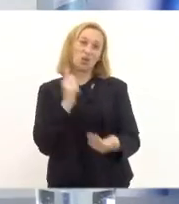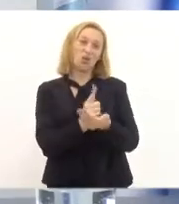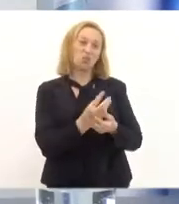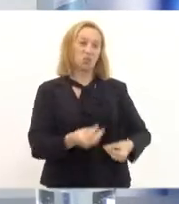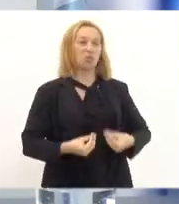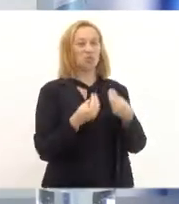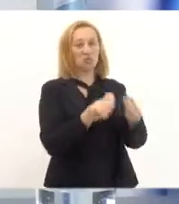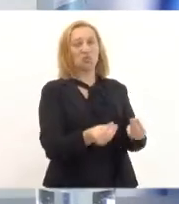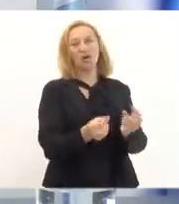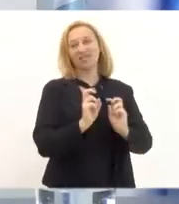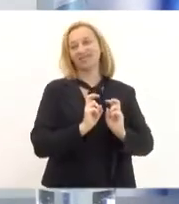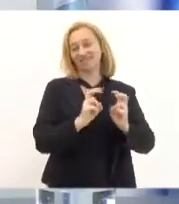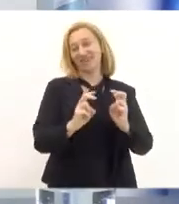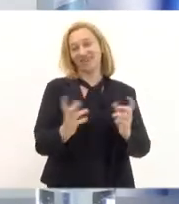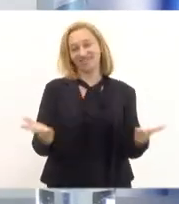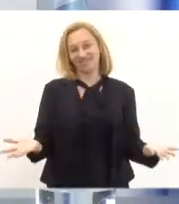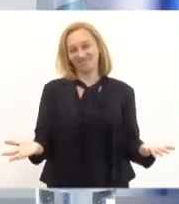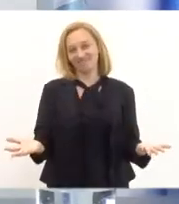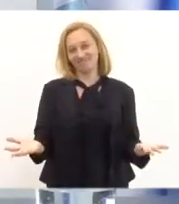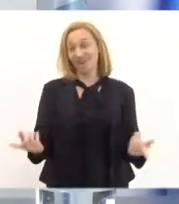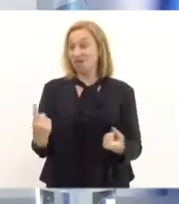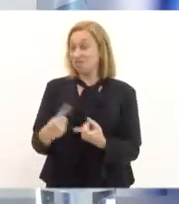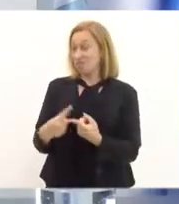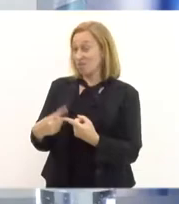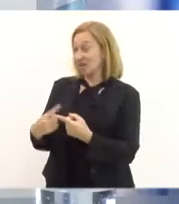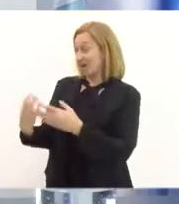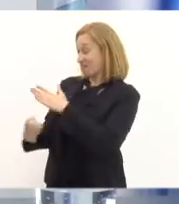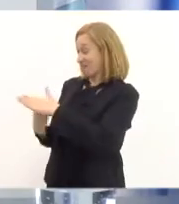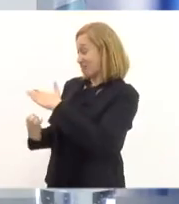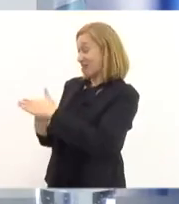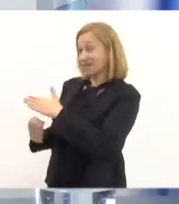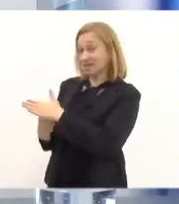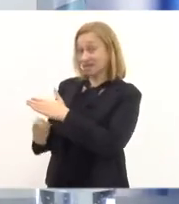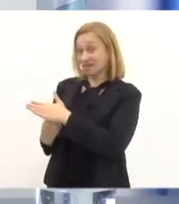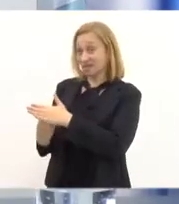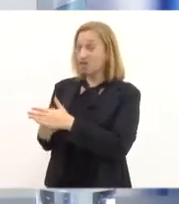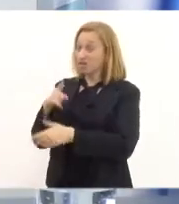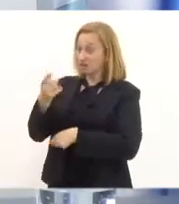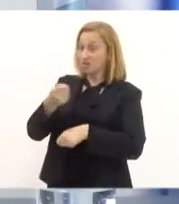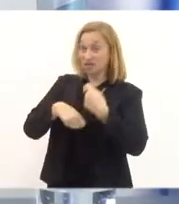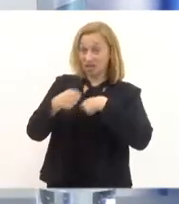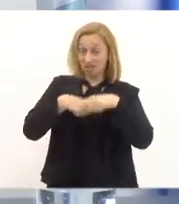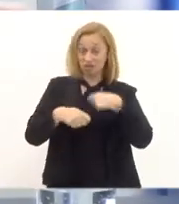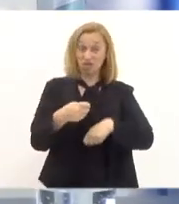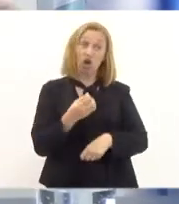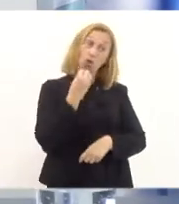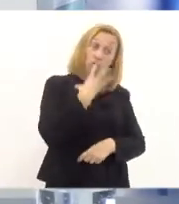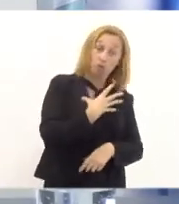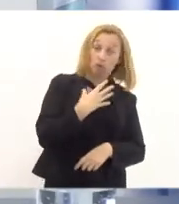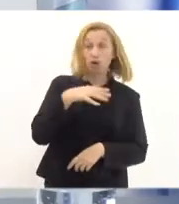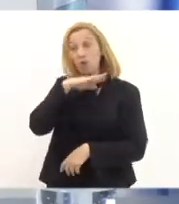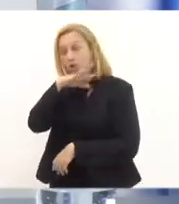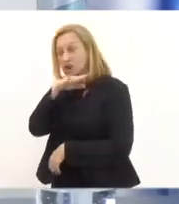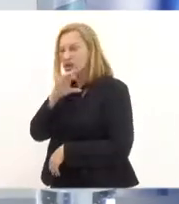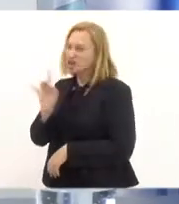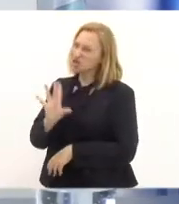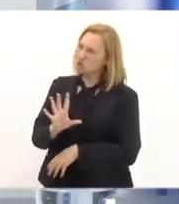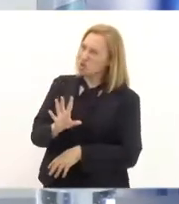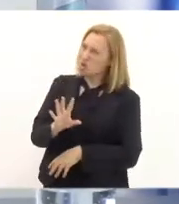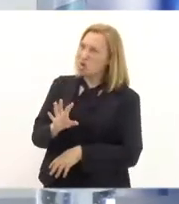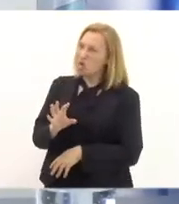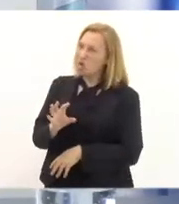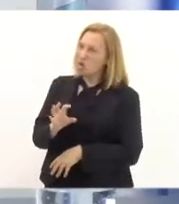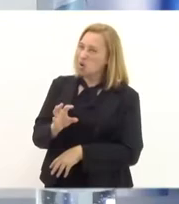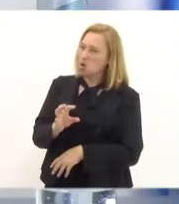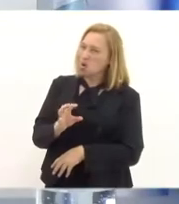que foi uma menina que a gente uma doação porque a concessão se que seguinte você tem que administrar o lado bom eo lado ruim não pode ser só um homem também tem